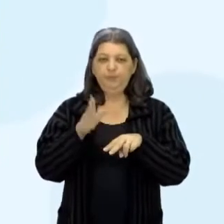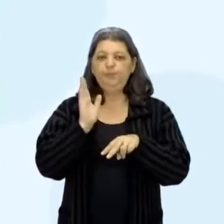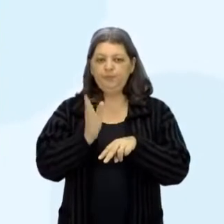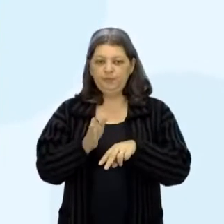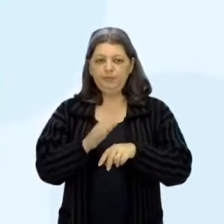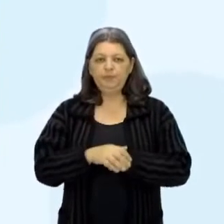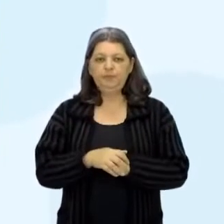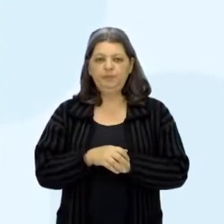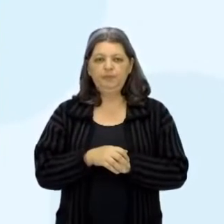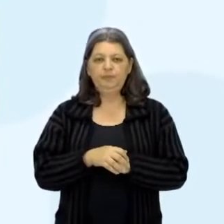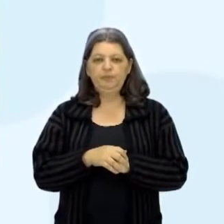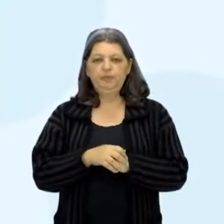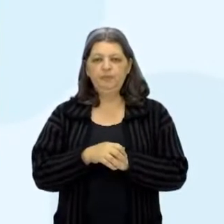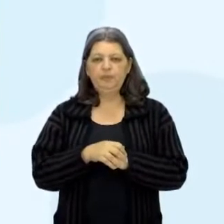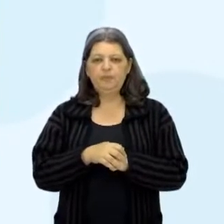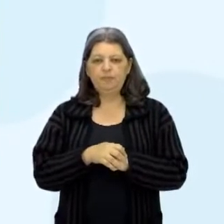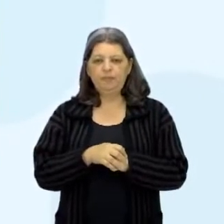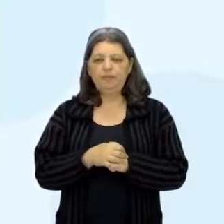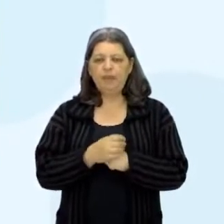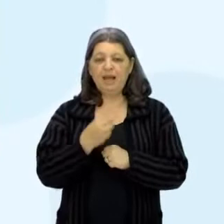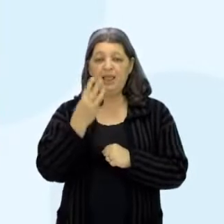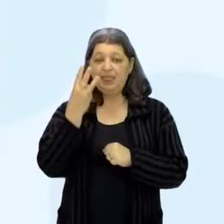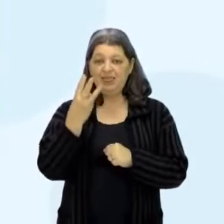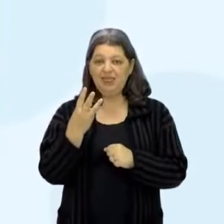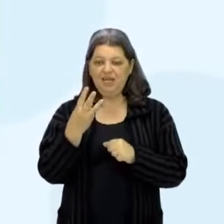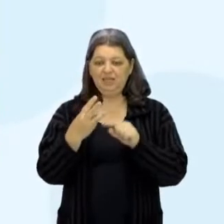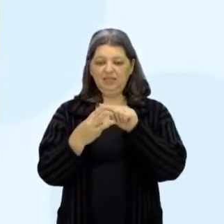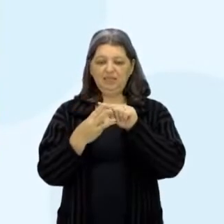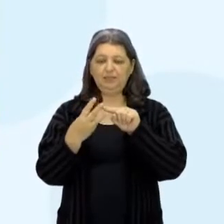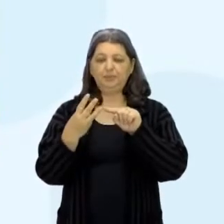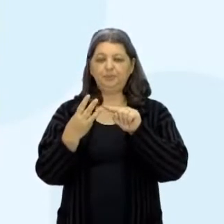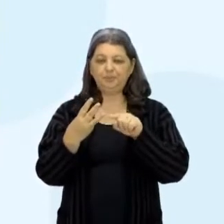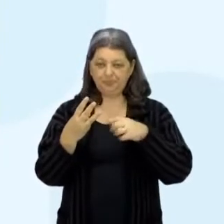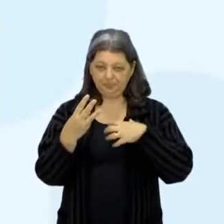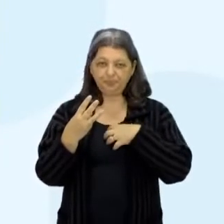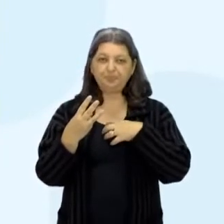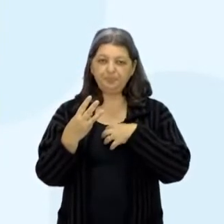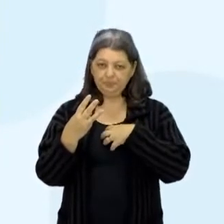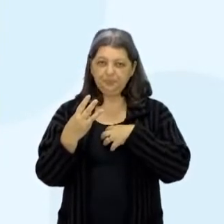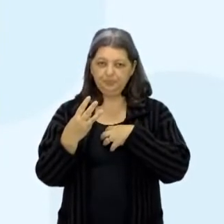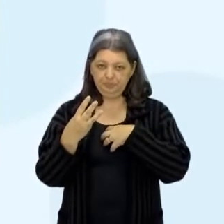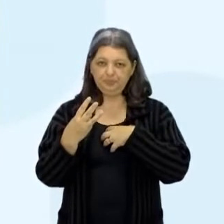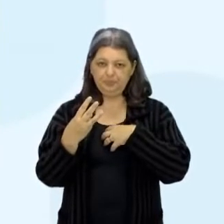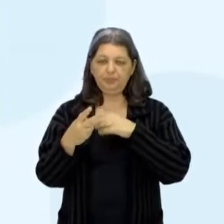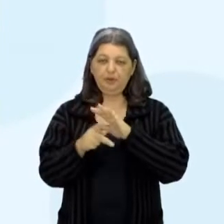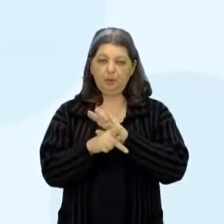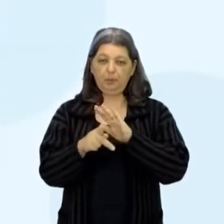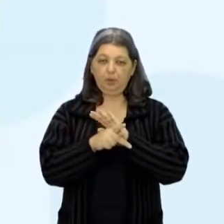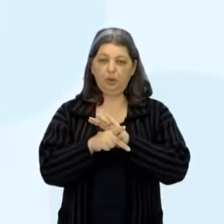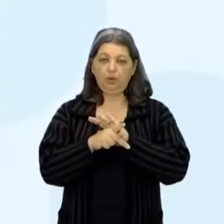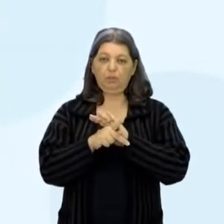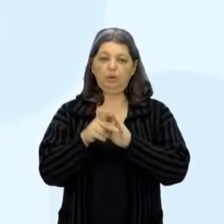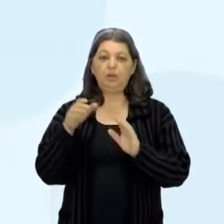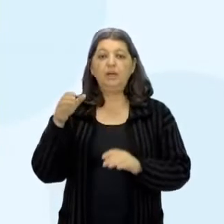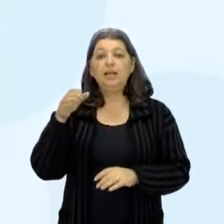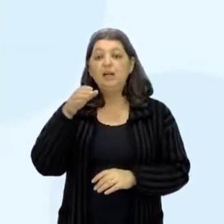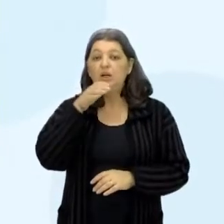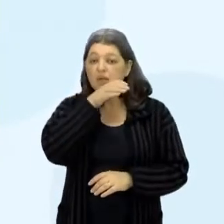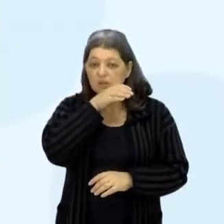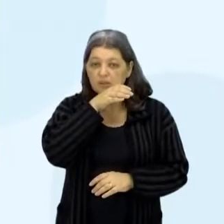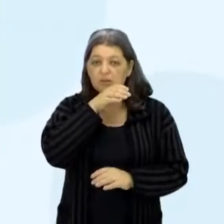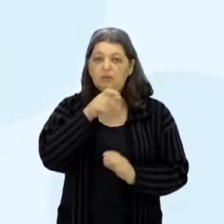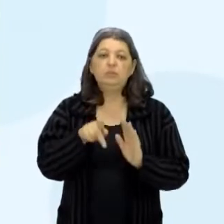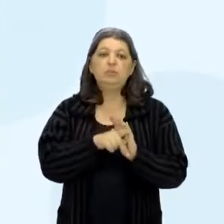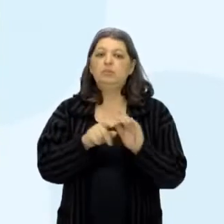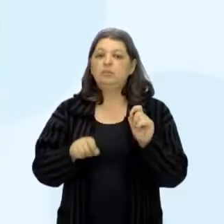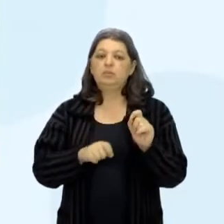propagar de três formas, né? São 3 as formas de propagação de calor: condução,